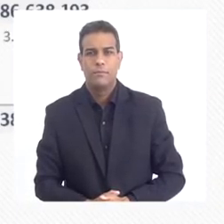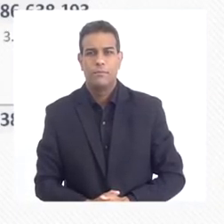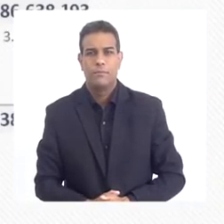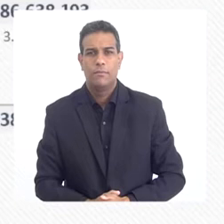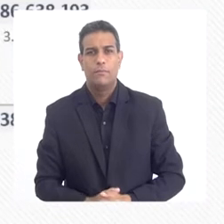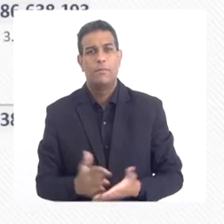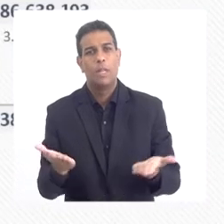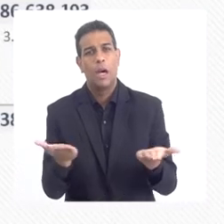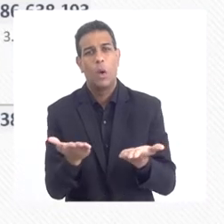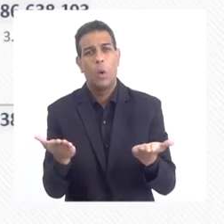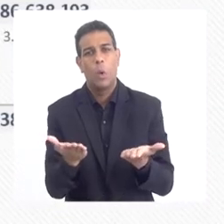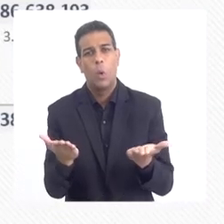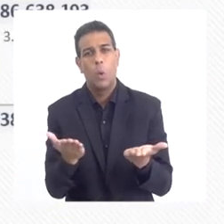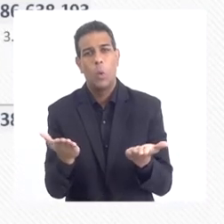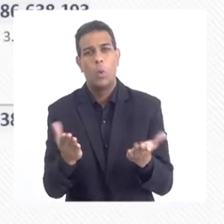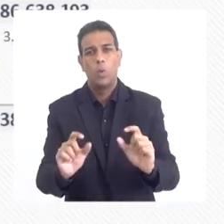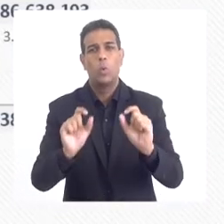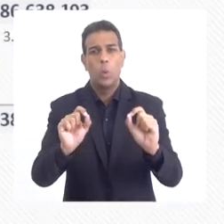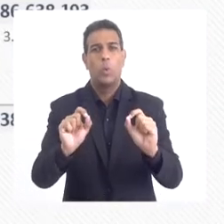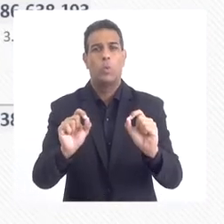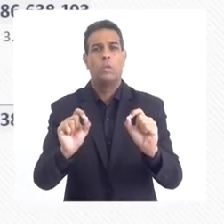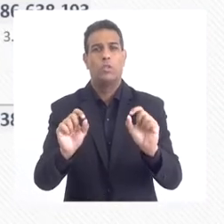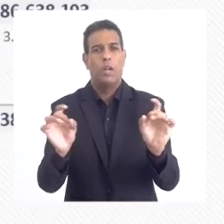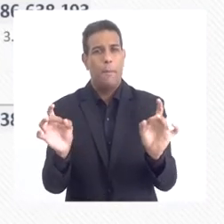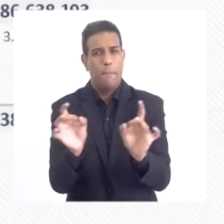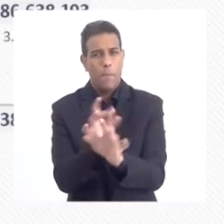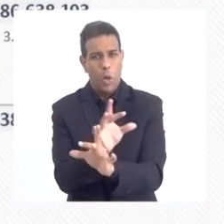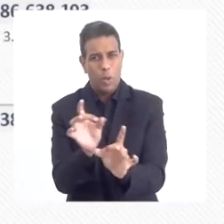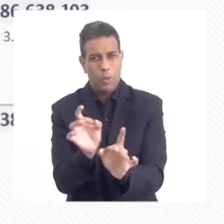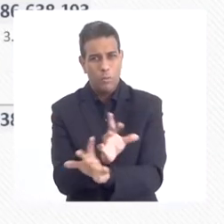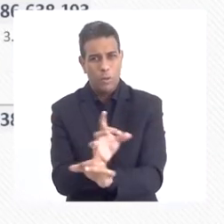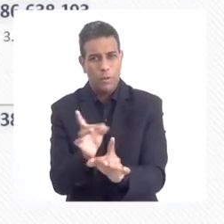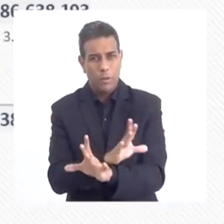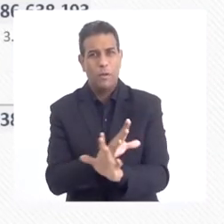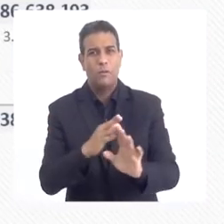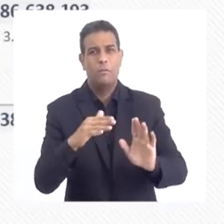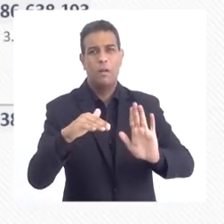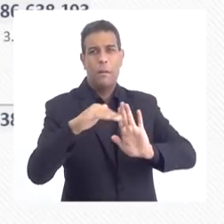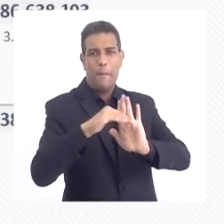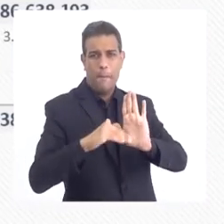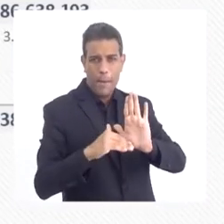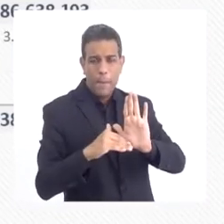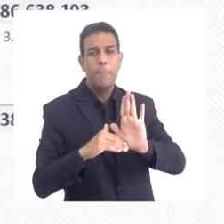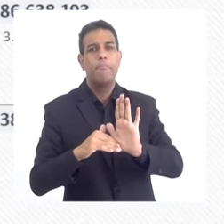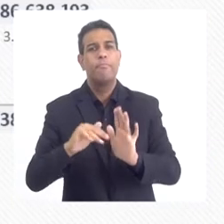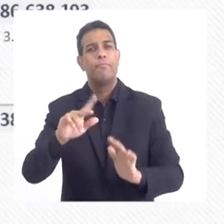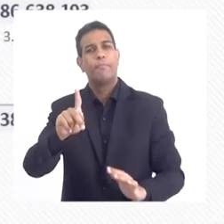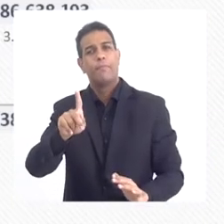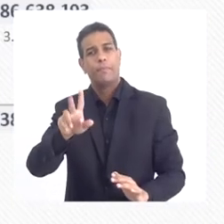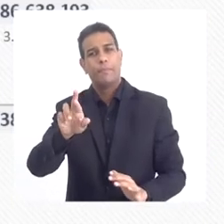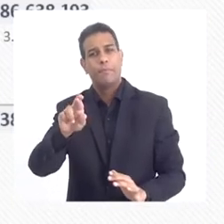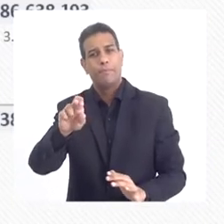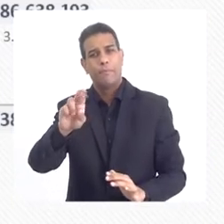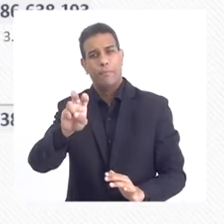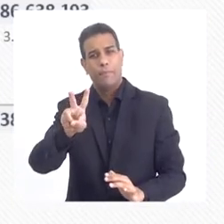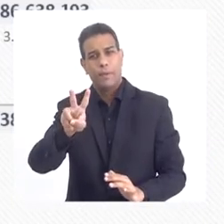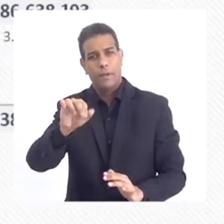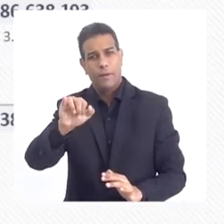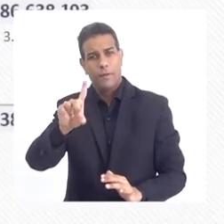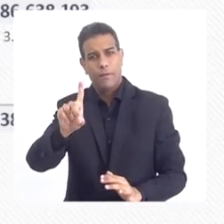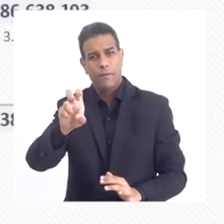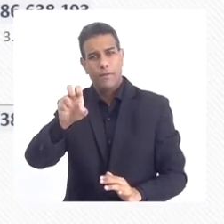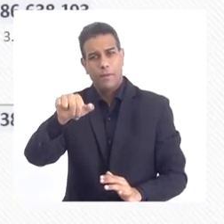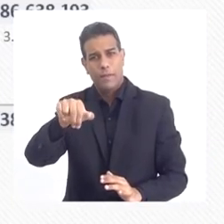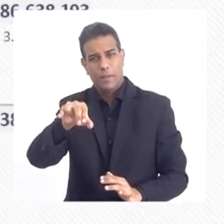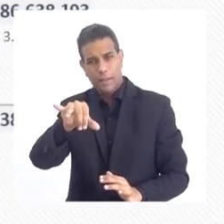no resultado previdenciário, né? O plano previdenciário ele está positivo, como era